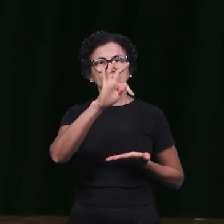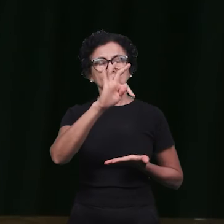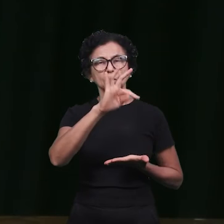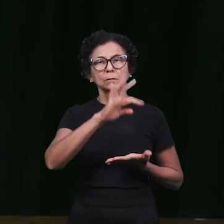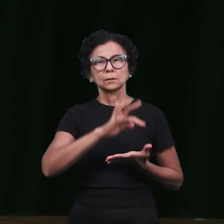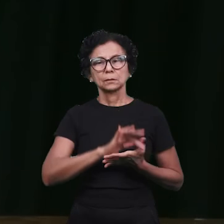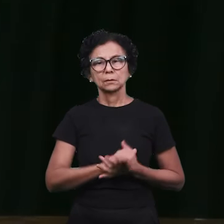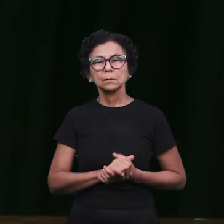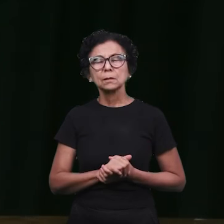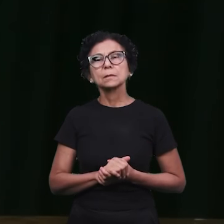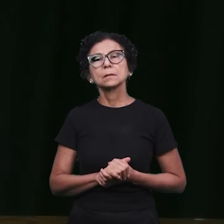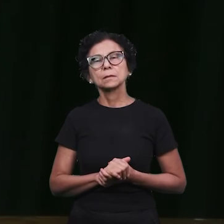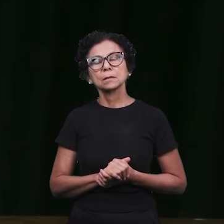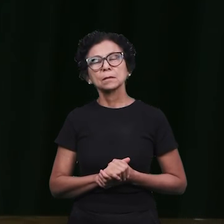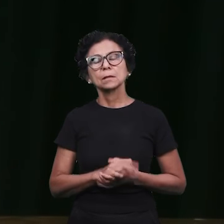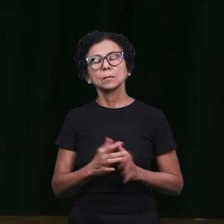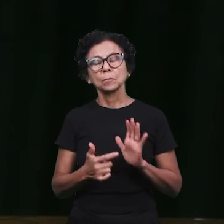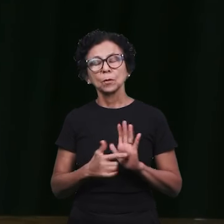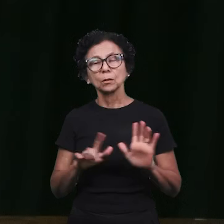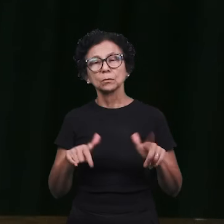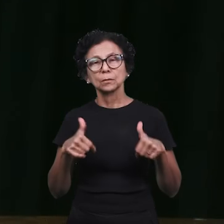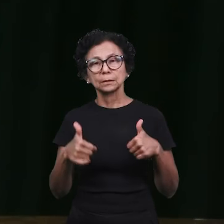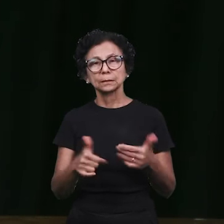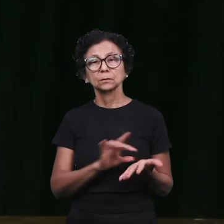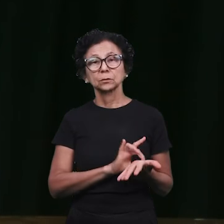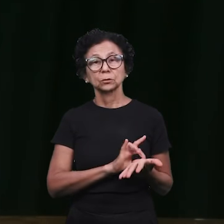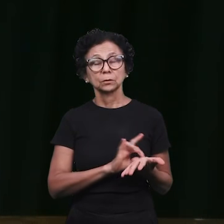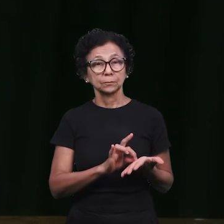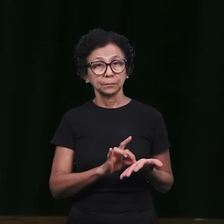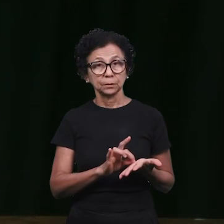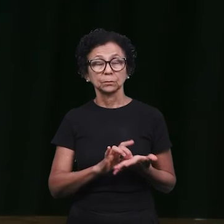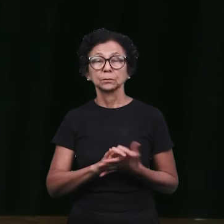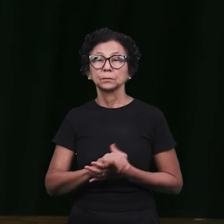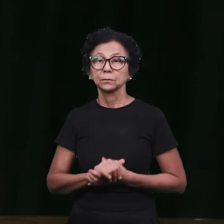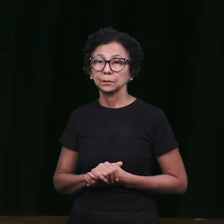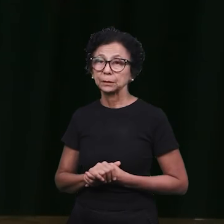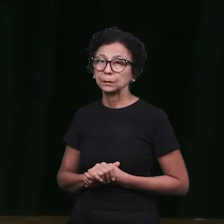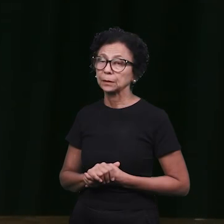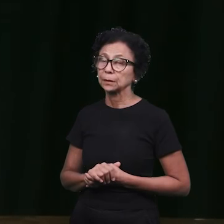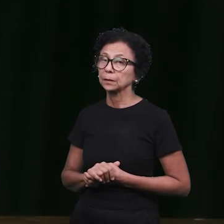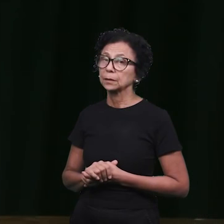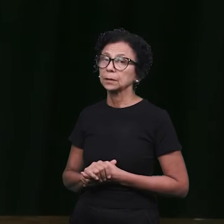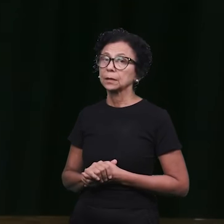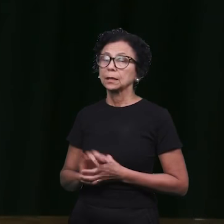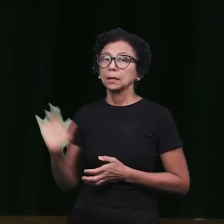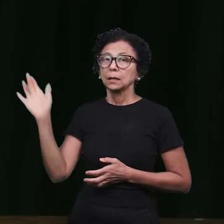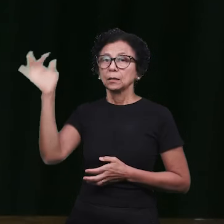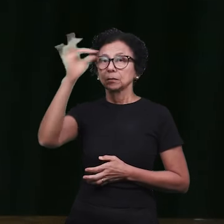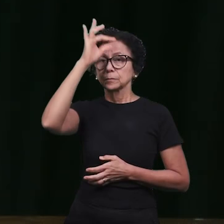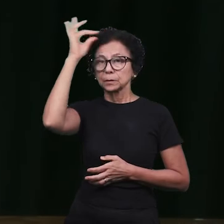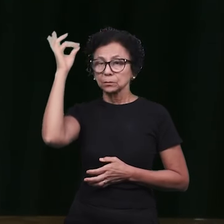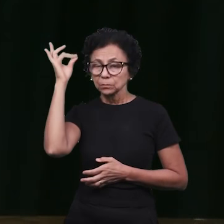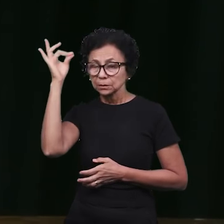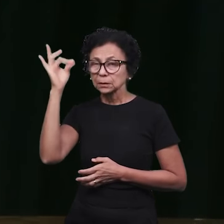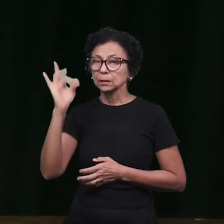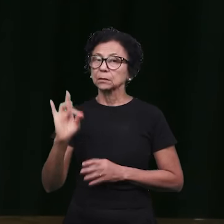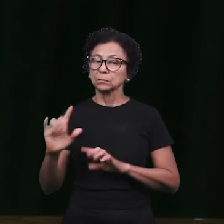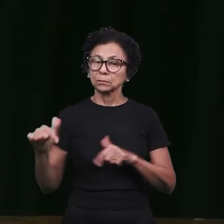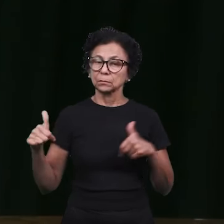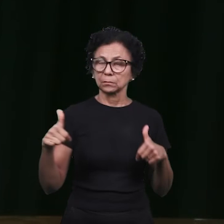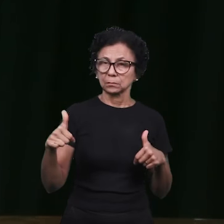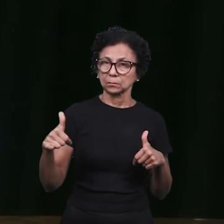né, do adversário das nossas almas, fala que tem um que resiste. Só tem um que resiste, que é o Espírito Santo, até que do meio seja retirado